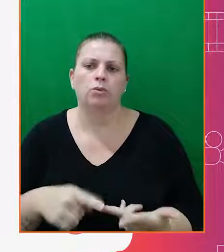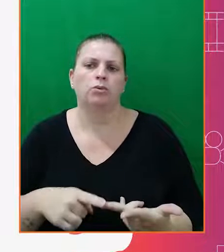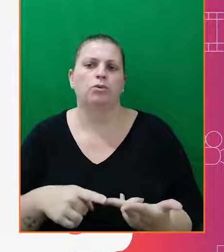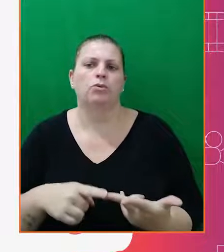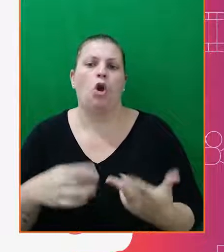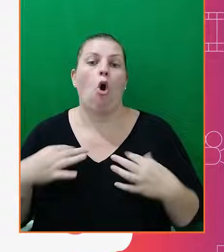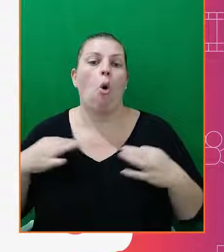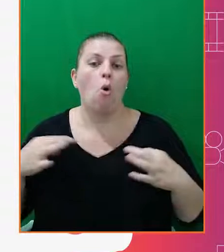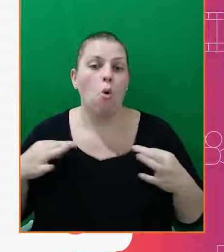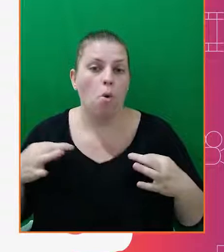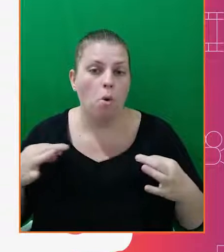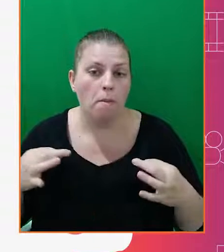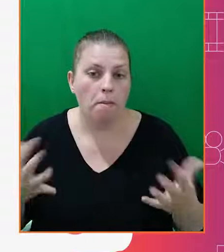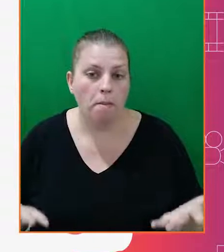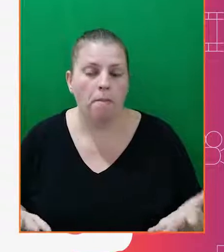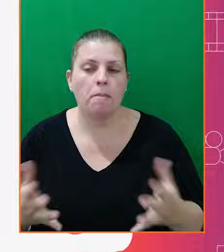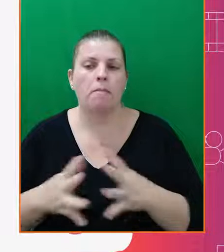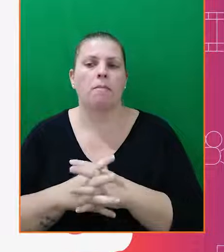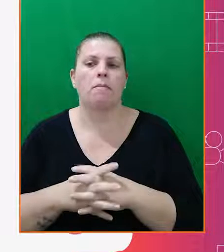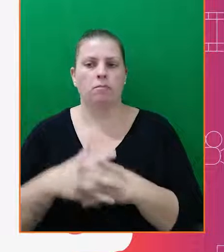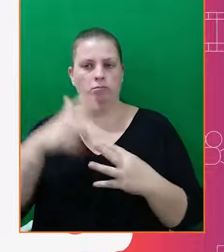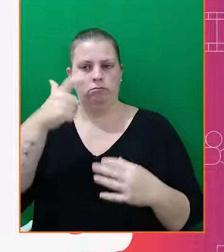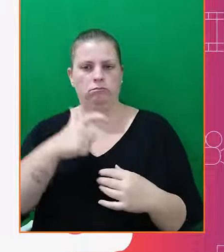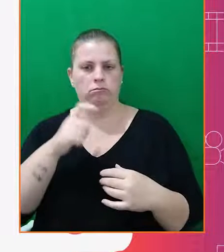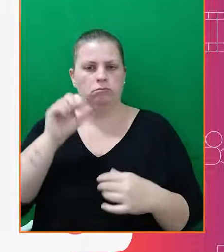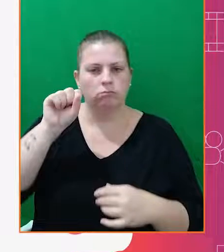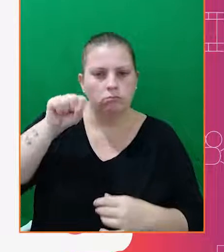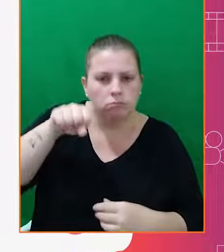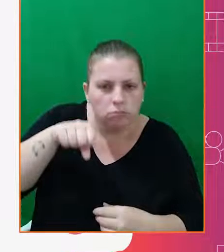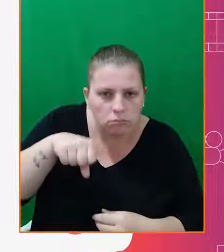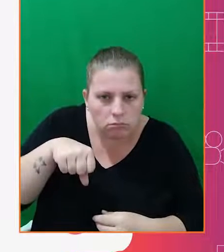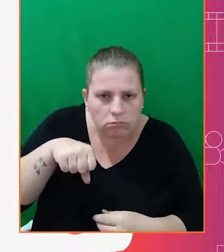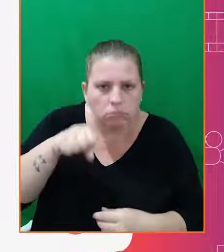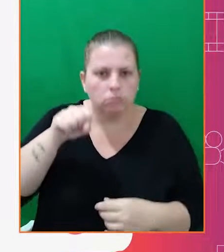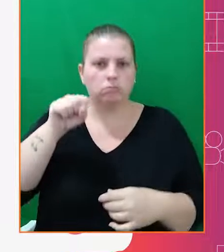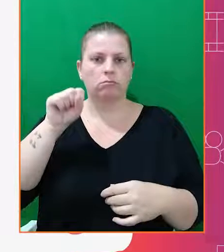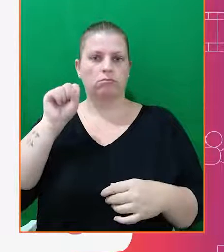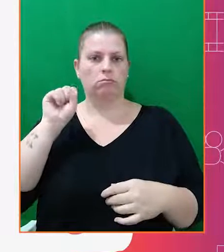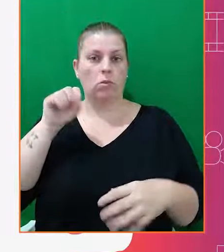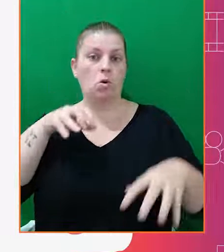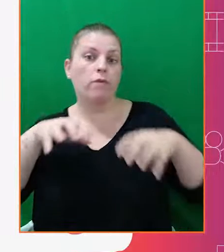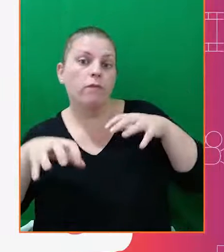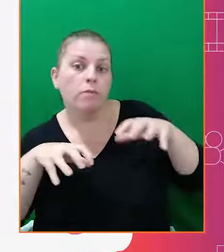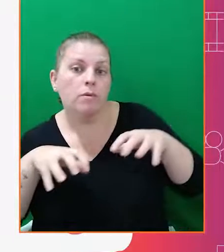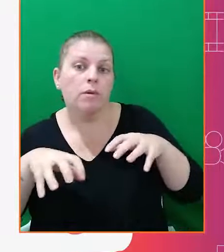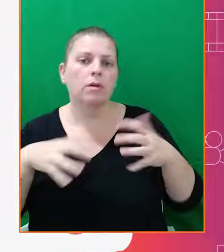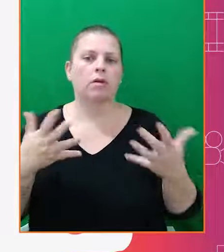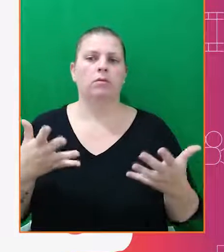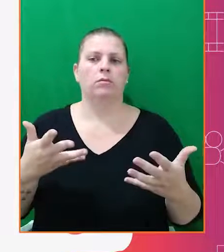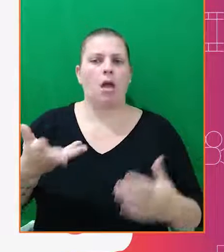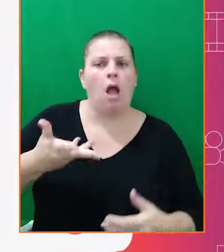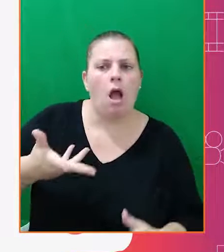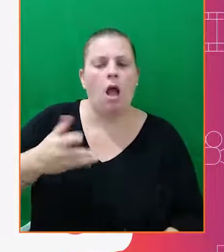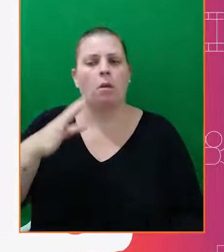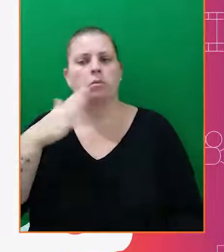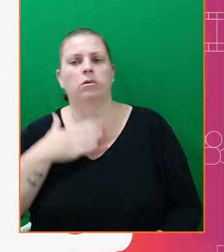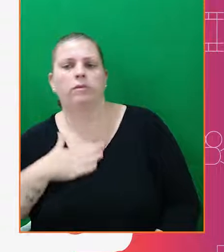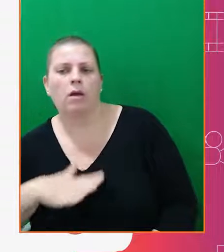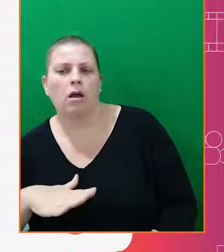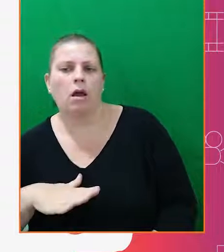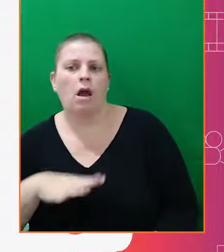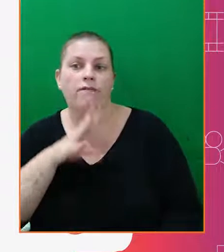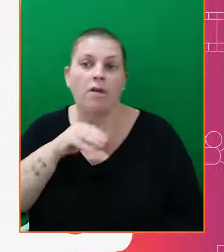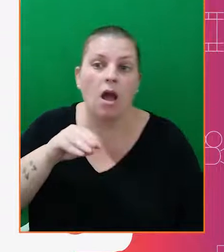sua saúde, a sua forma de vestir, a sua postura física, seu movimento, seu ritmo,